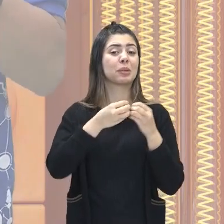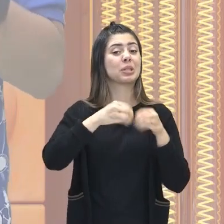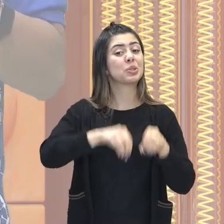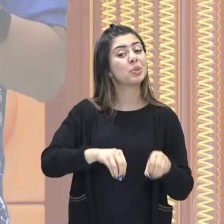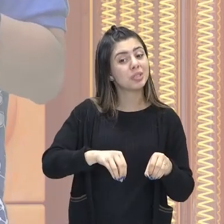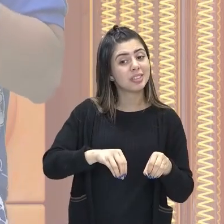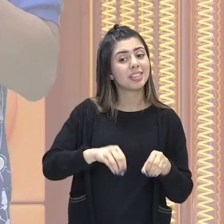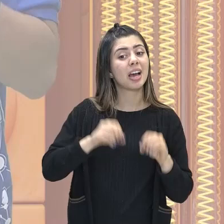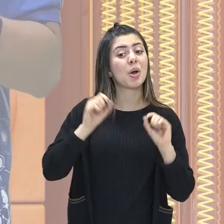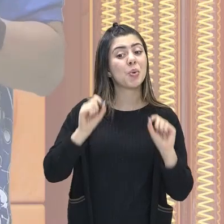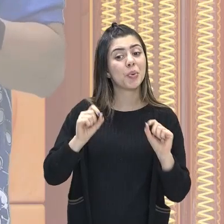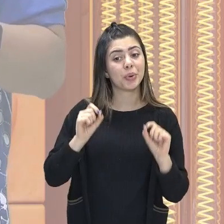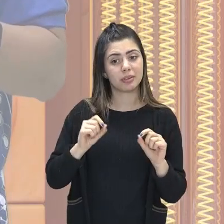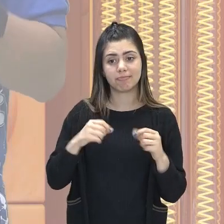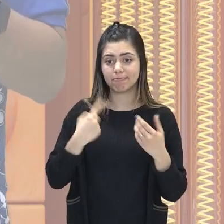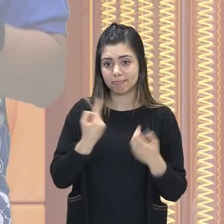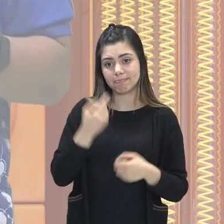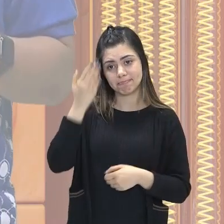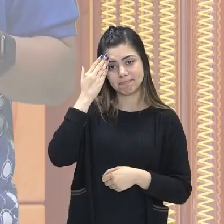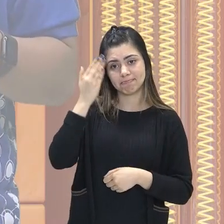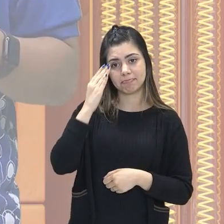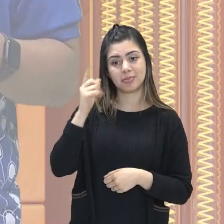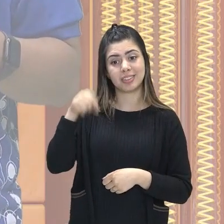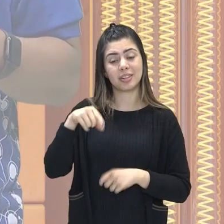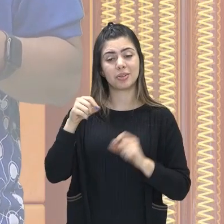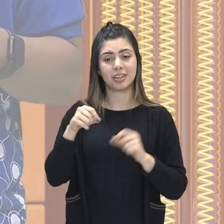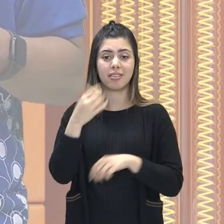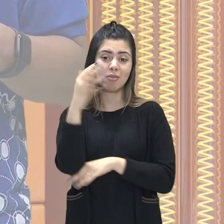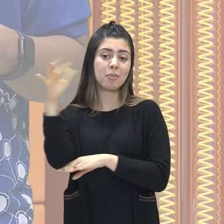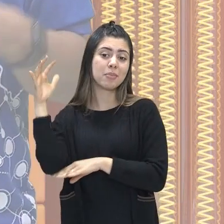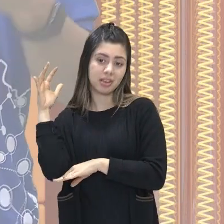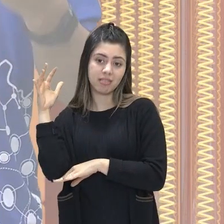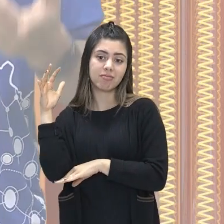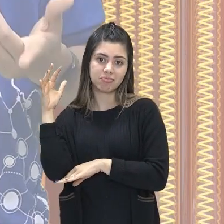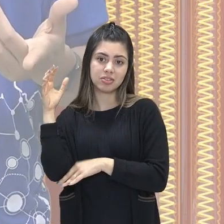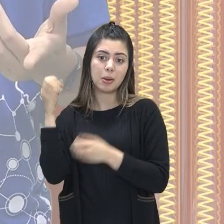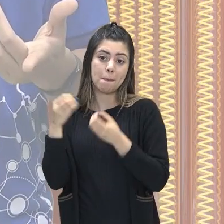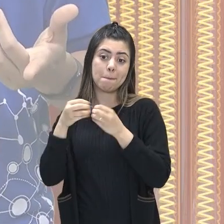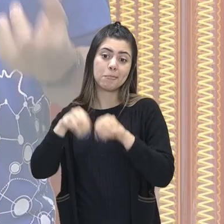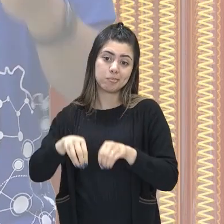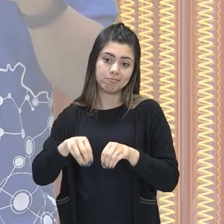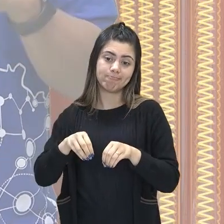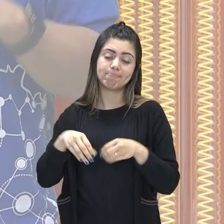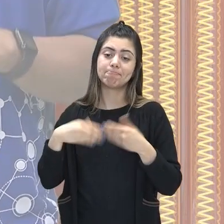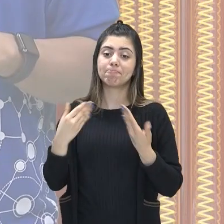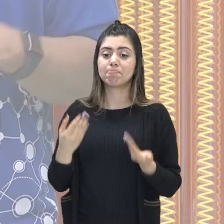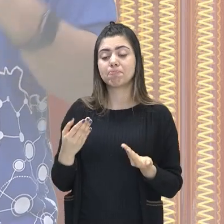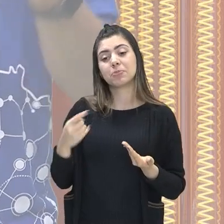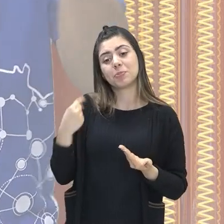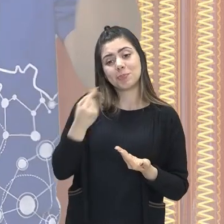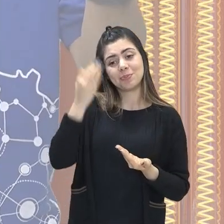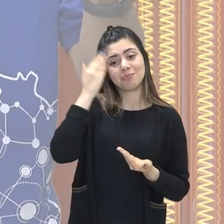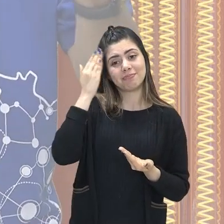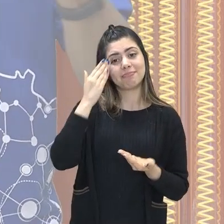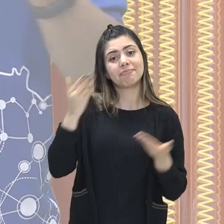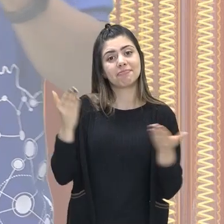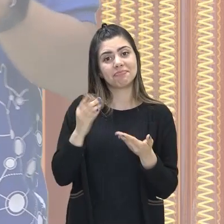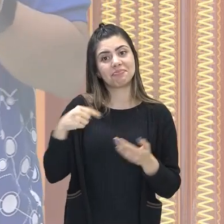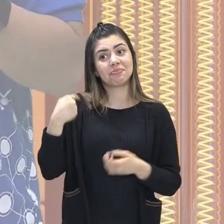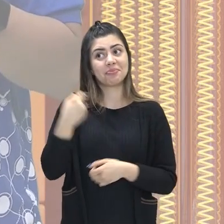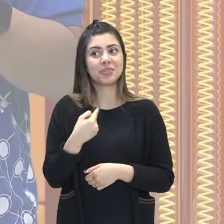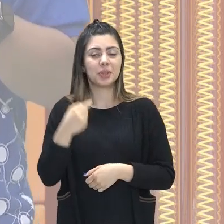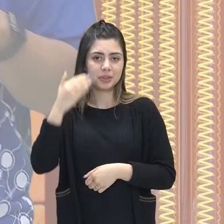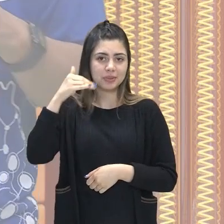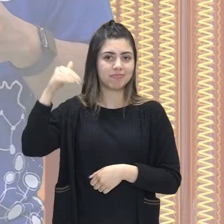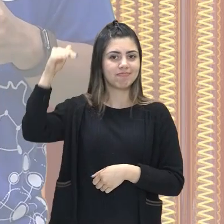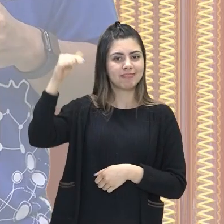essa produção toda, essa dinâmica toda, é a questão ambiental mesmo, né? Infelizmente, hoje em dia, os adultos que estão